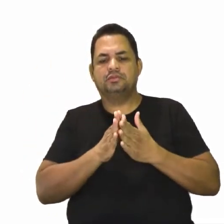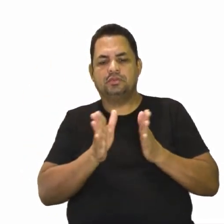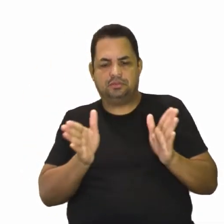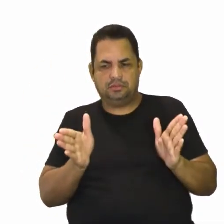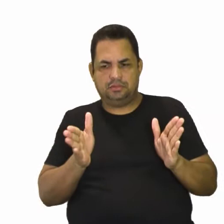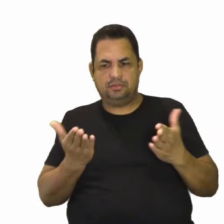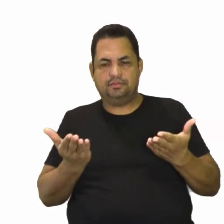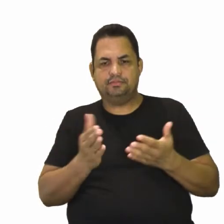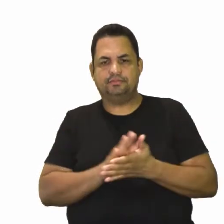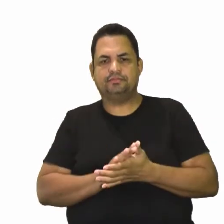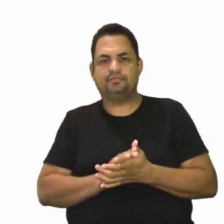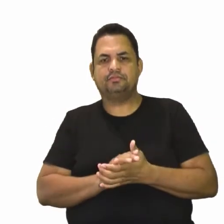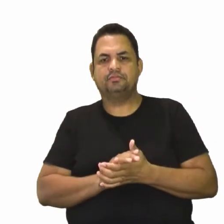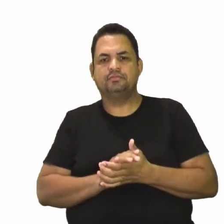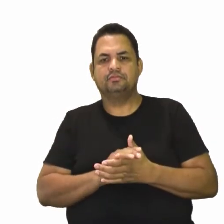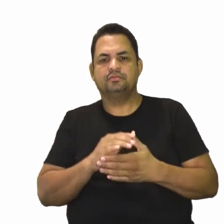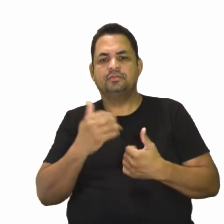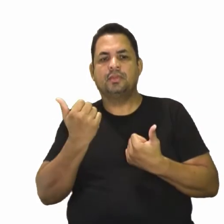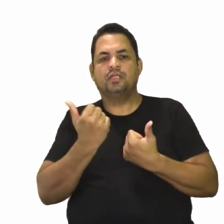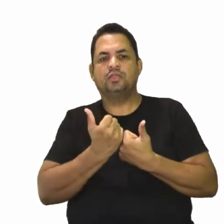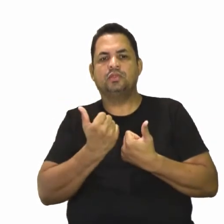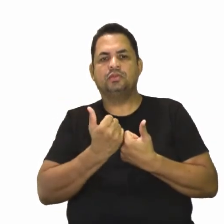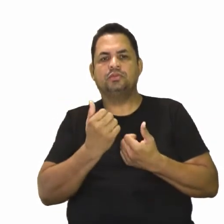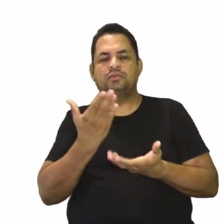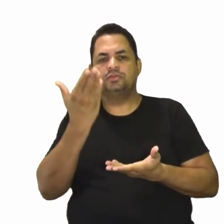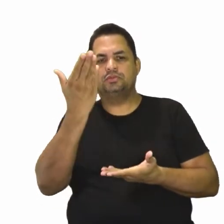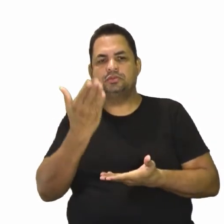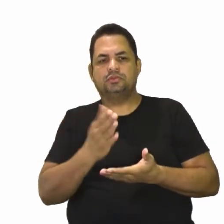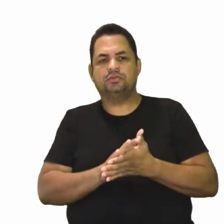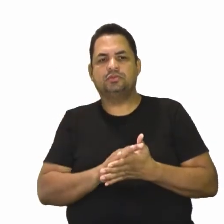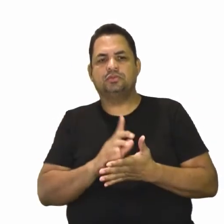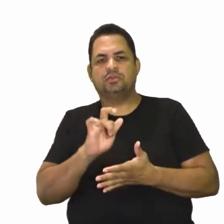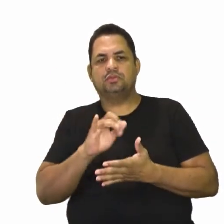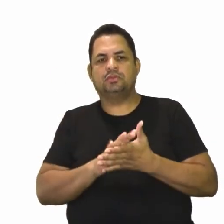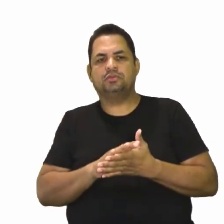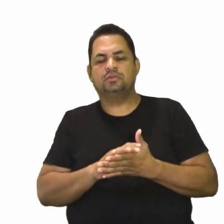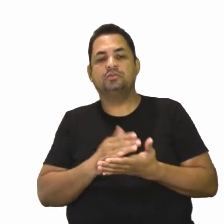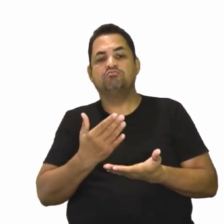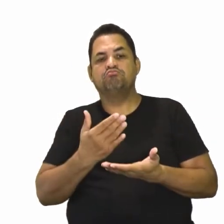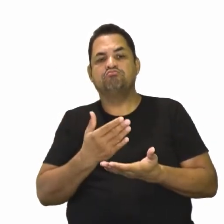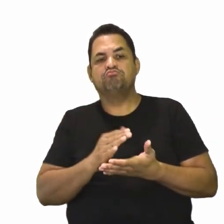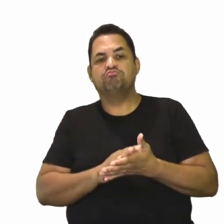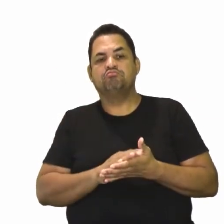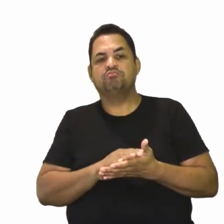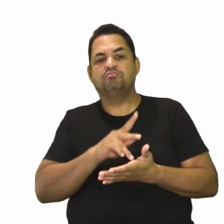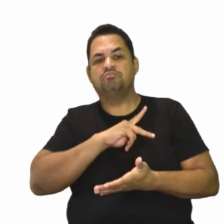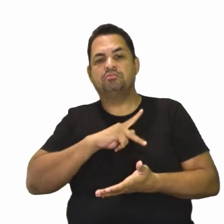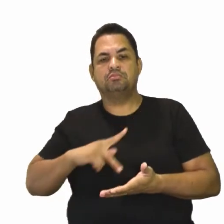abertura. O seu sucessor de Geisel vai ser o presidente Figueiredo,